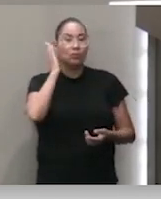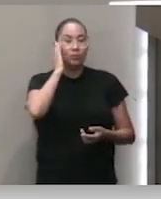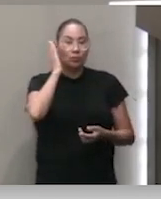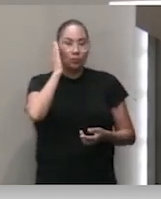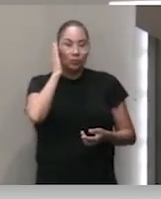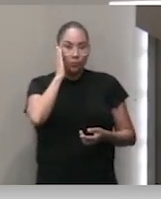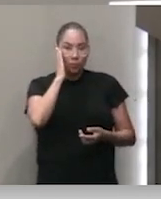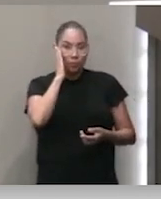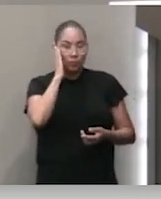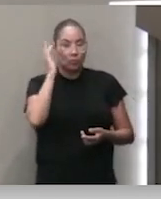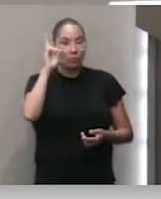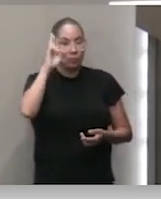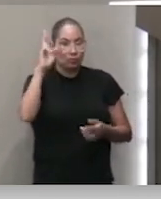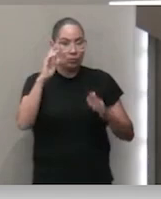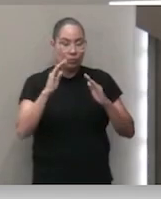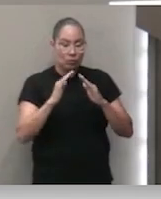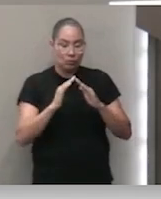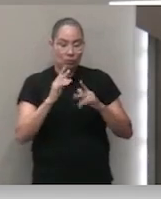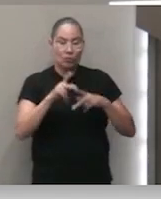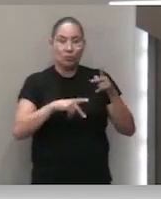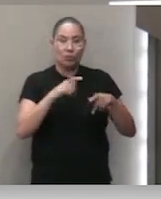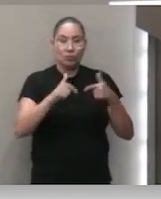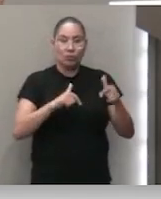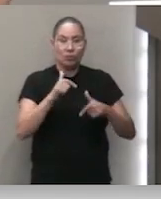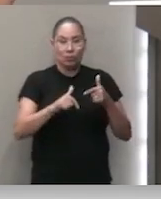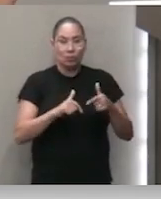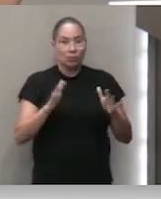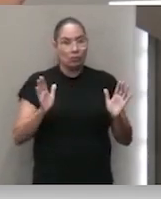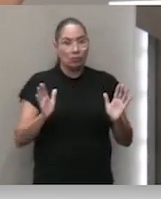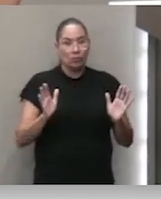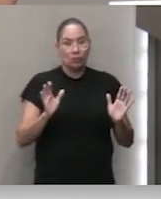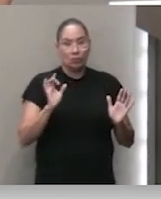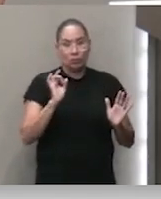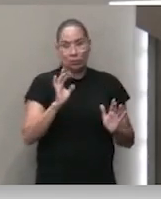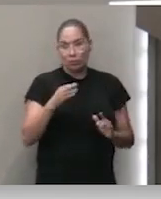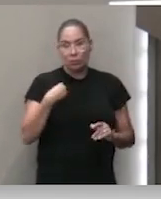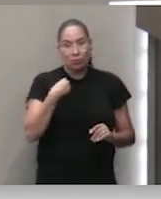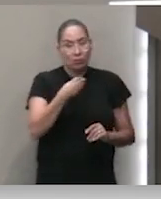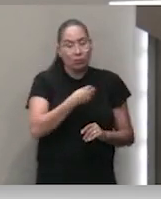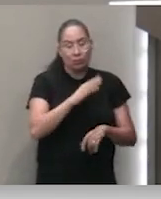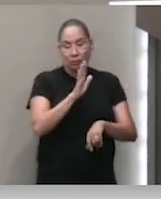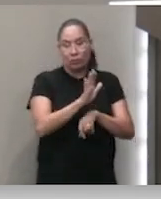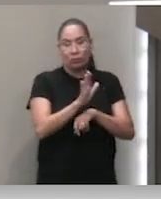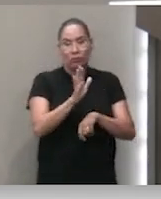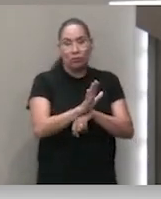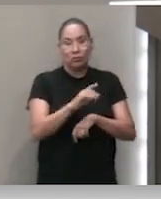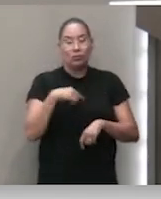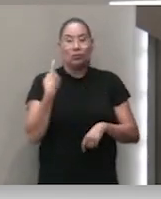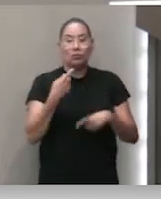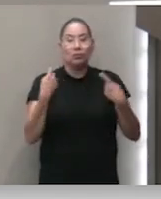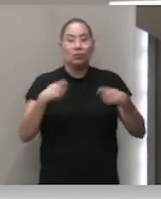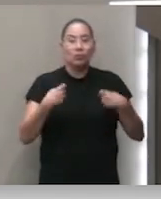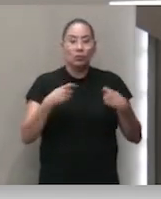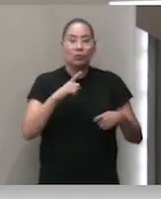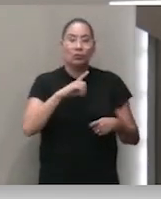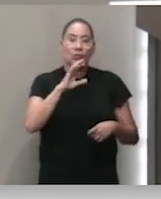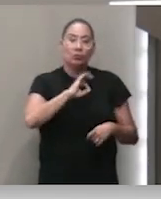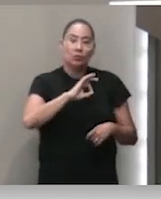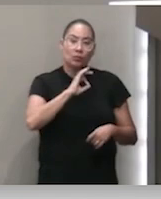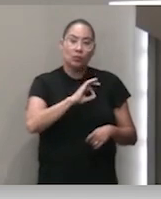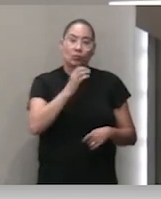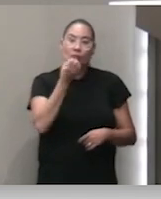a dona de casa, o povo trabalhador é Deus no céu e médico na terra, né? E nós precisamos remunerá-los